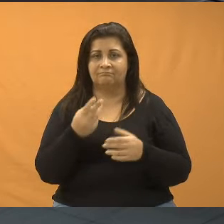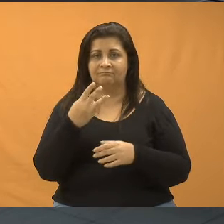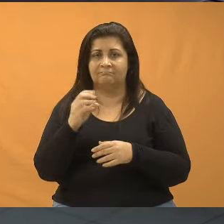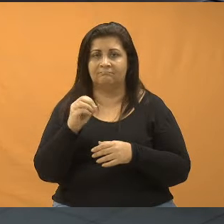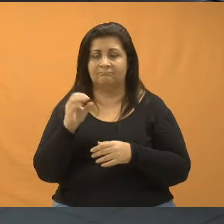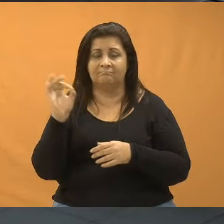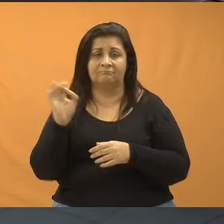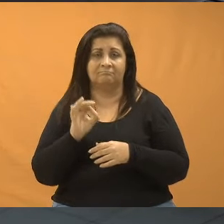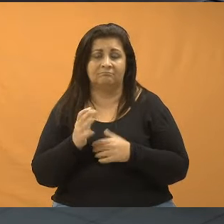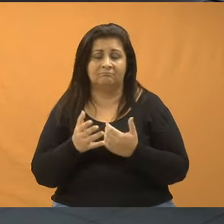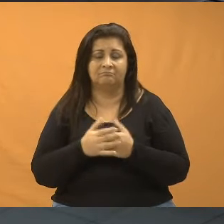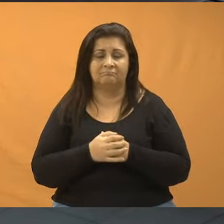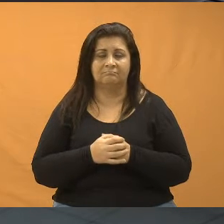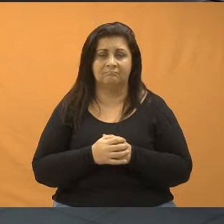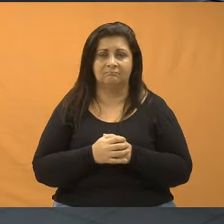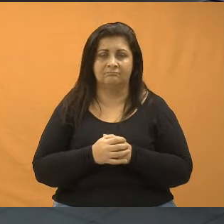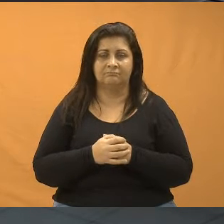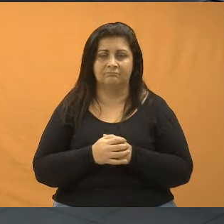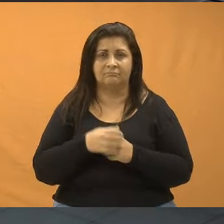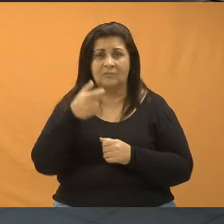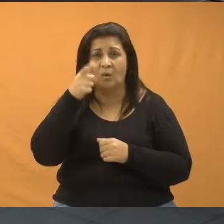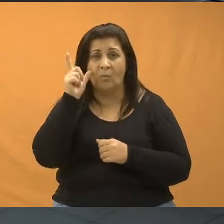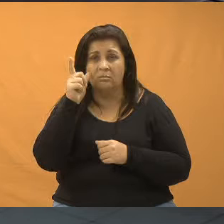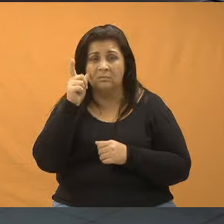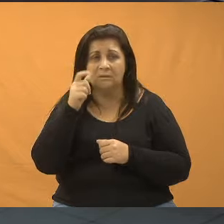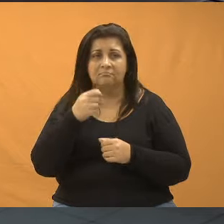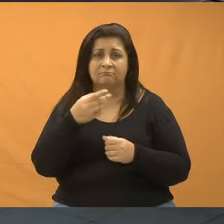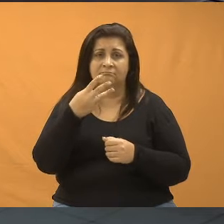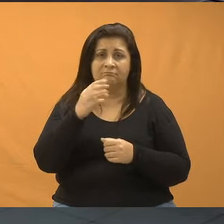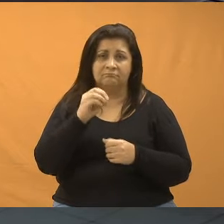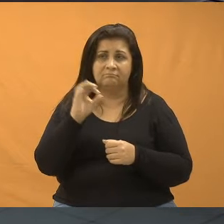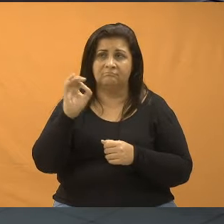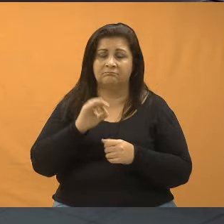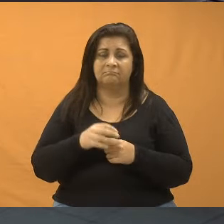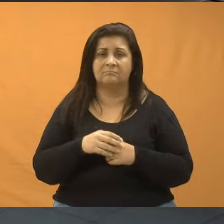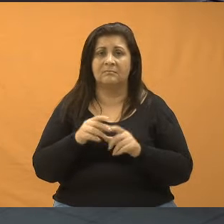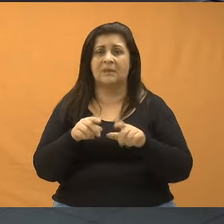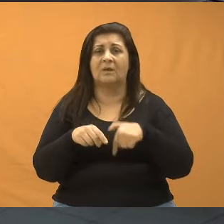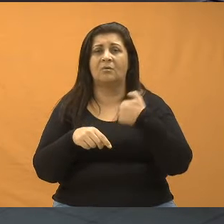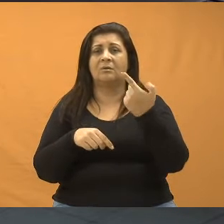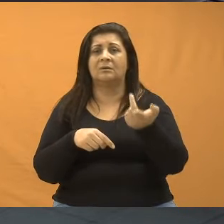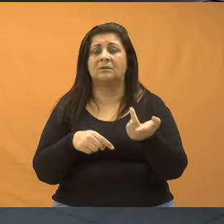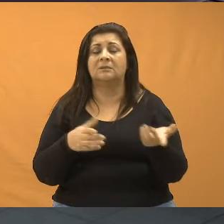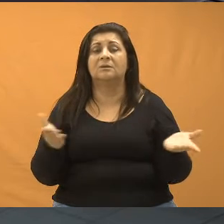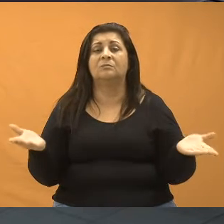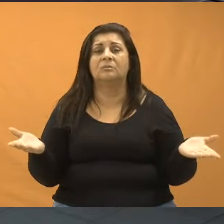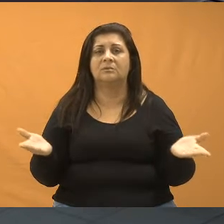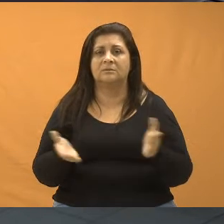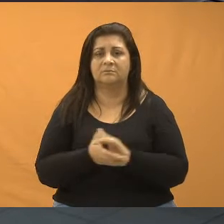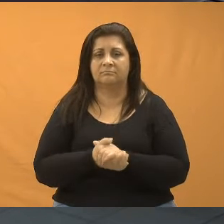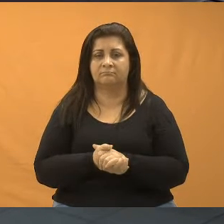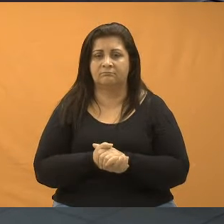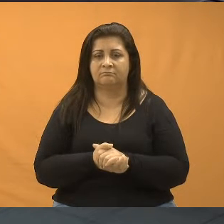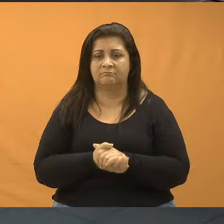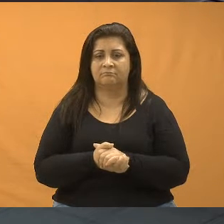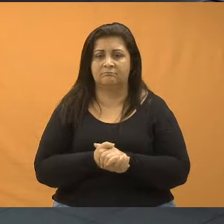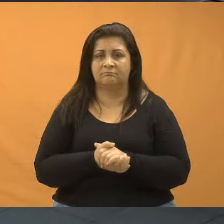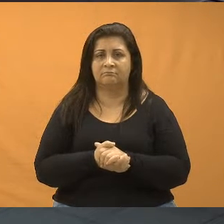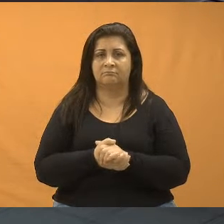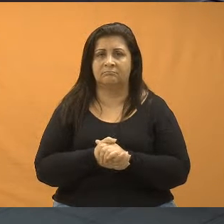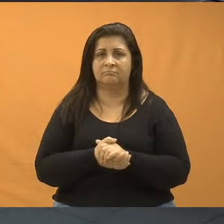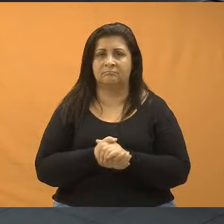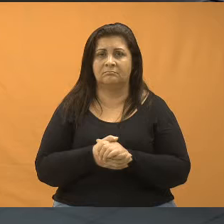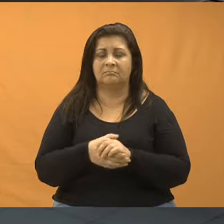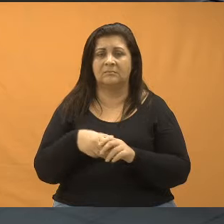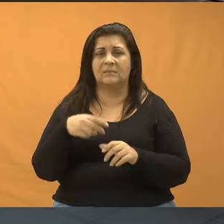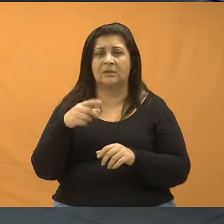pago 40%, ontem pagaram mais 30% e o restante dos 30% só no próximo